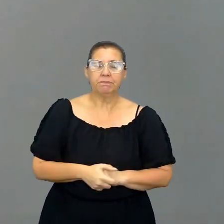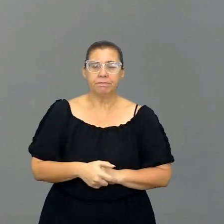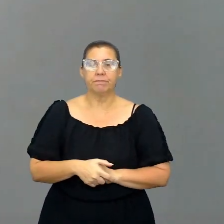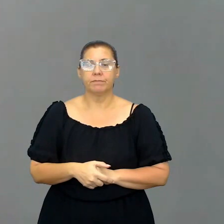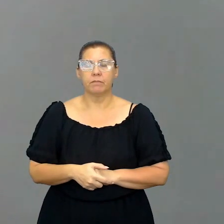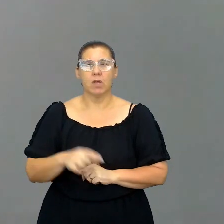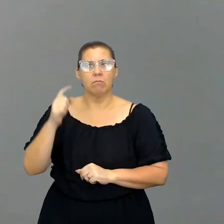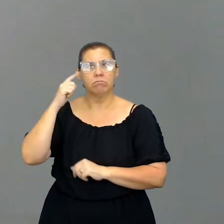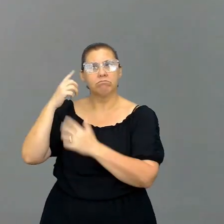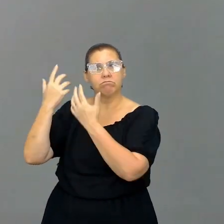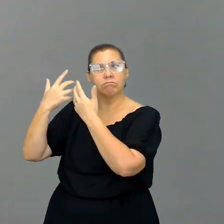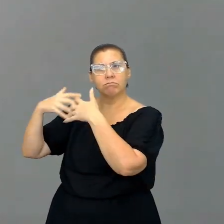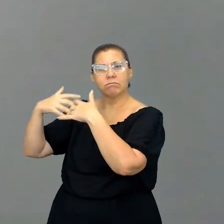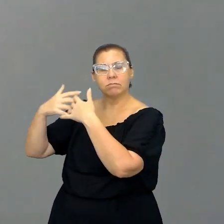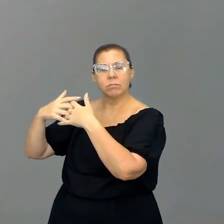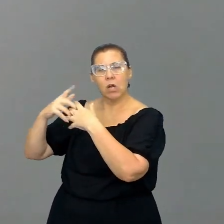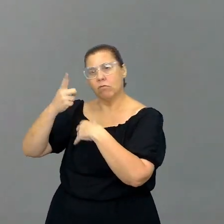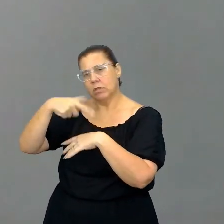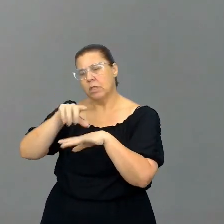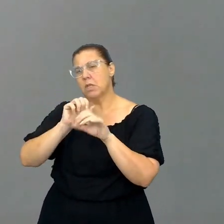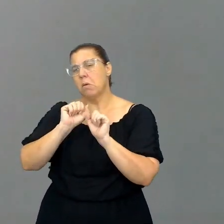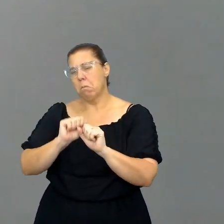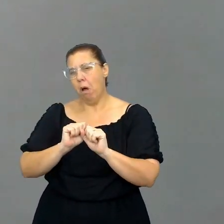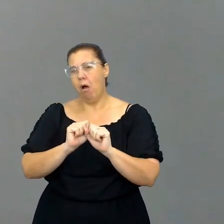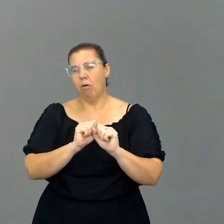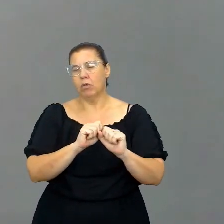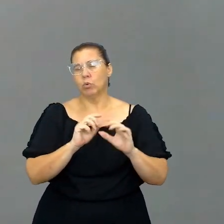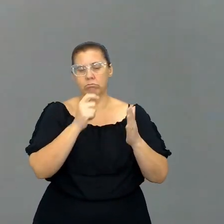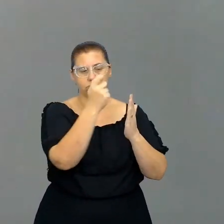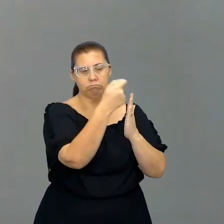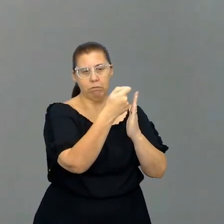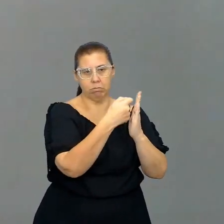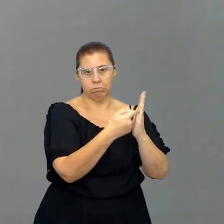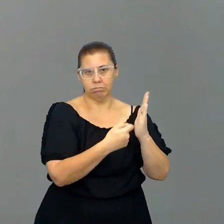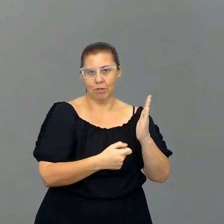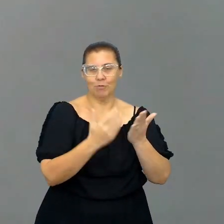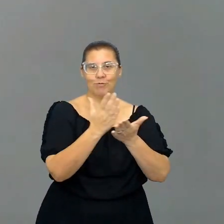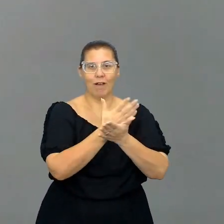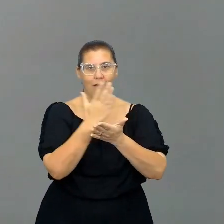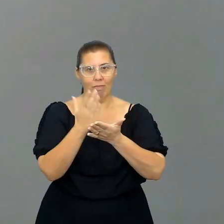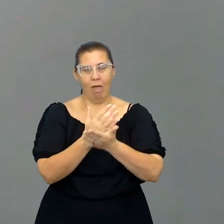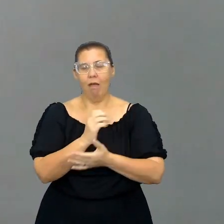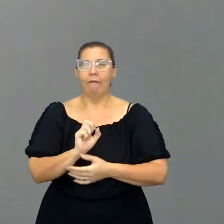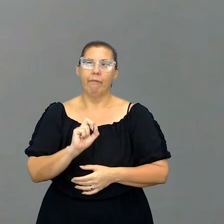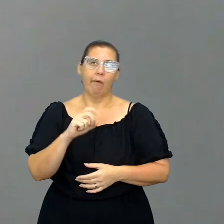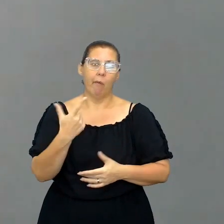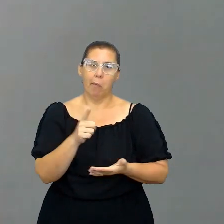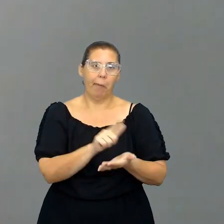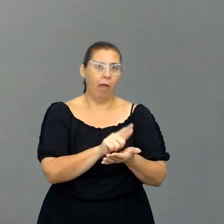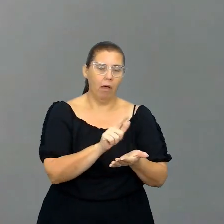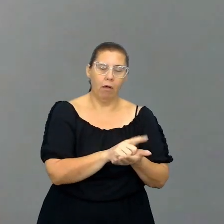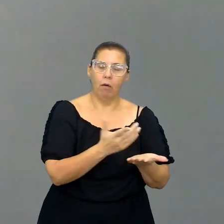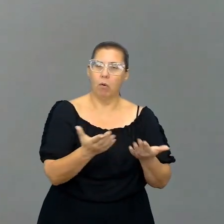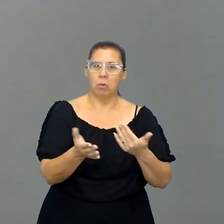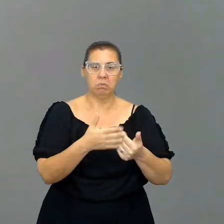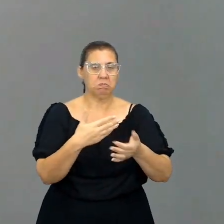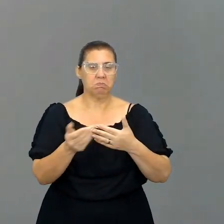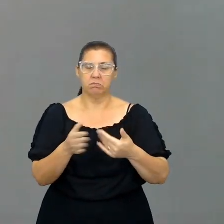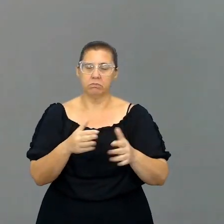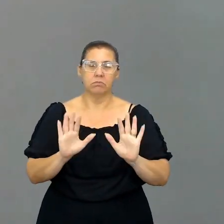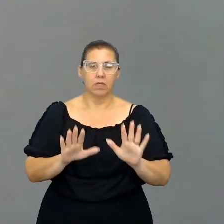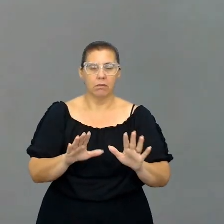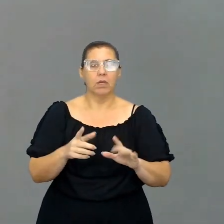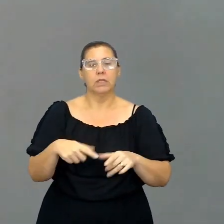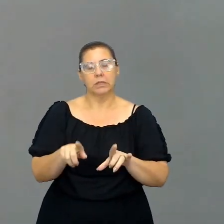questão reflexiva, onde vocês podem anotar em seus cadernos ou então nos seus diários de bordo, né? E